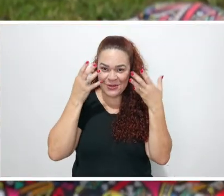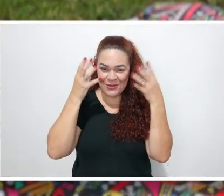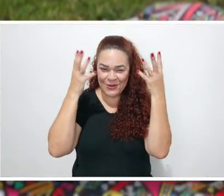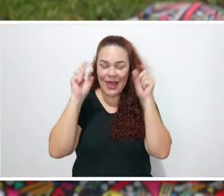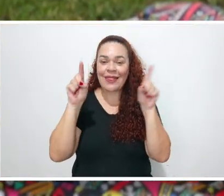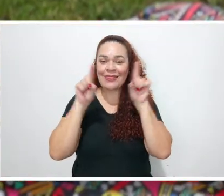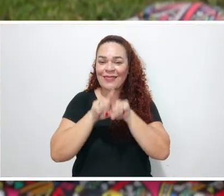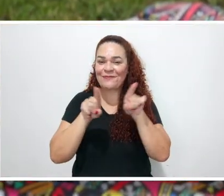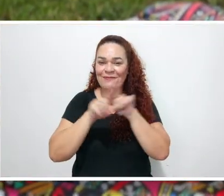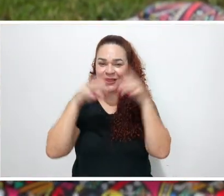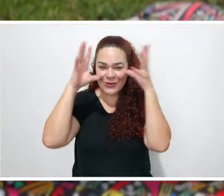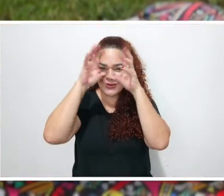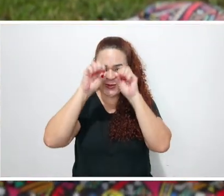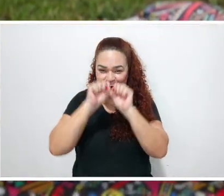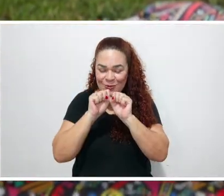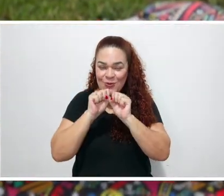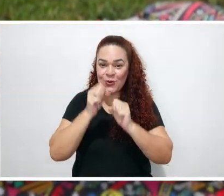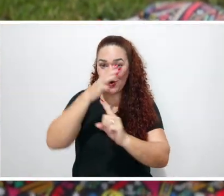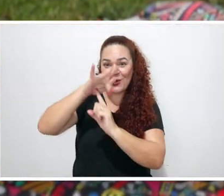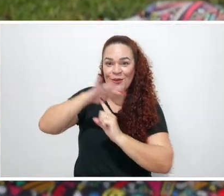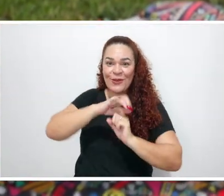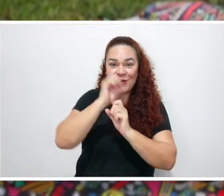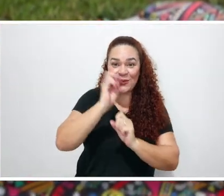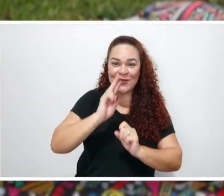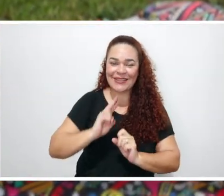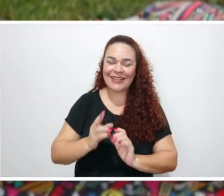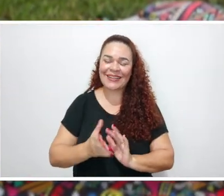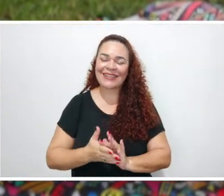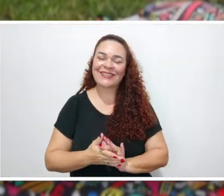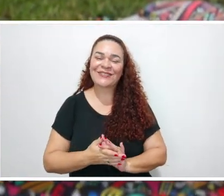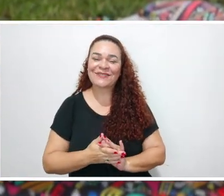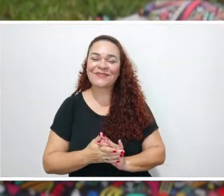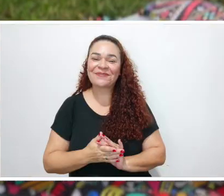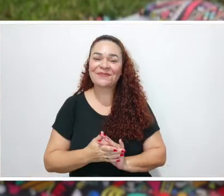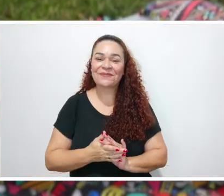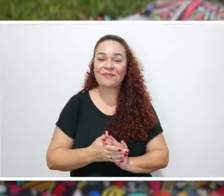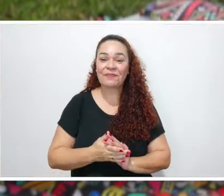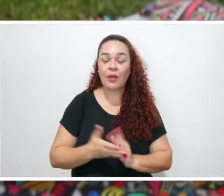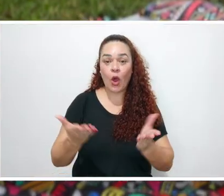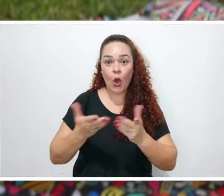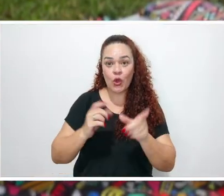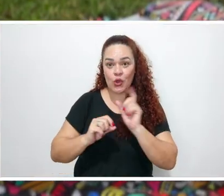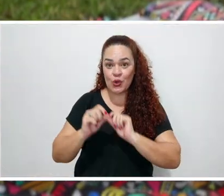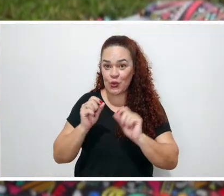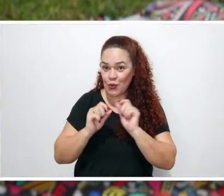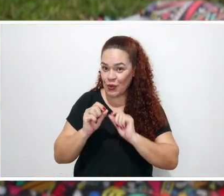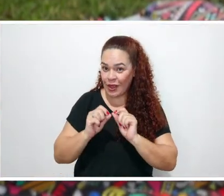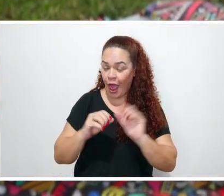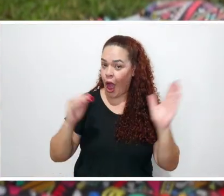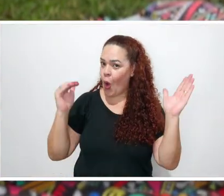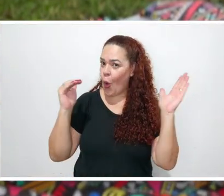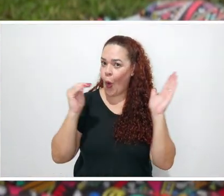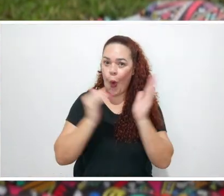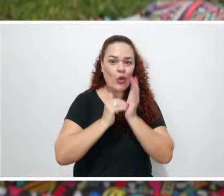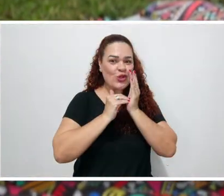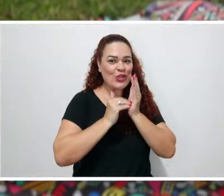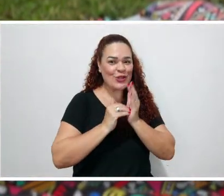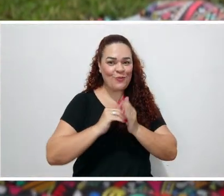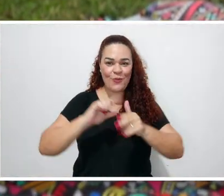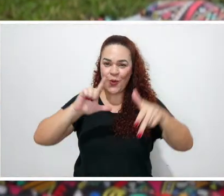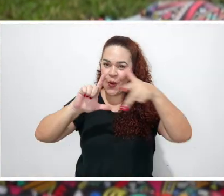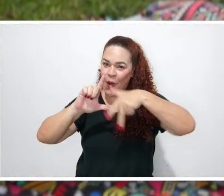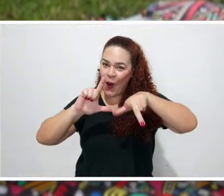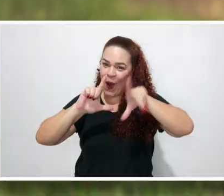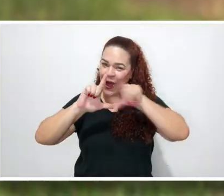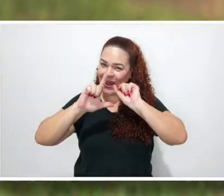escuros também. Estou aqui ao ar livre, no Parque Max Pfeffer, e hoje nós vamos para o último vídeo do ano, do